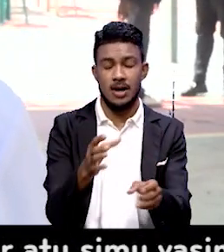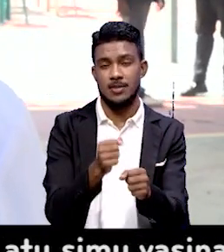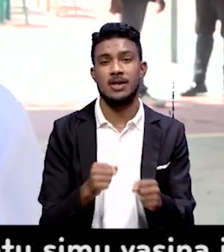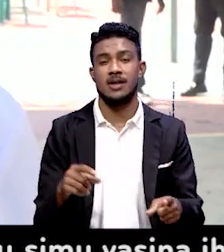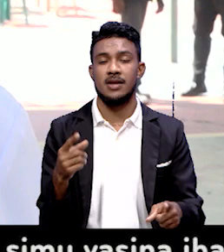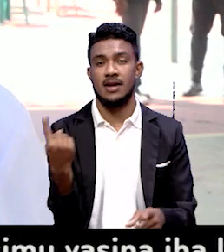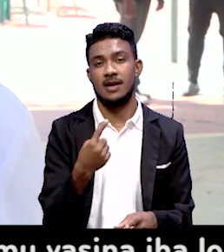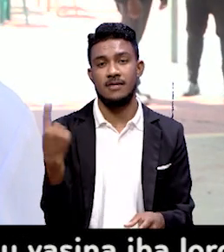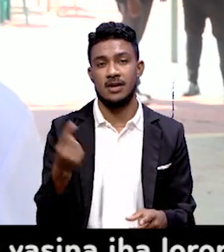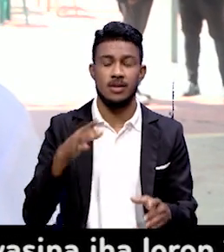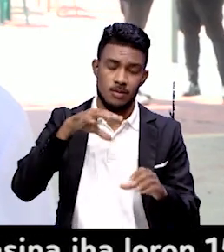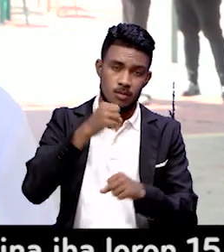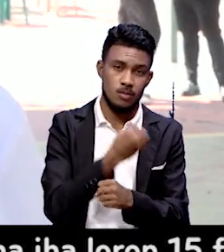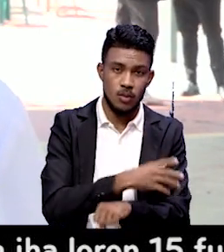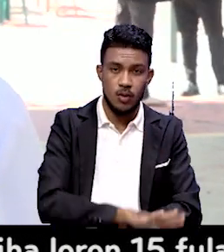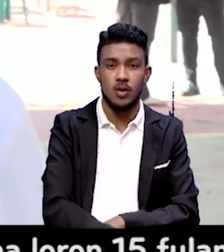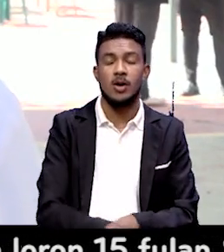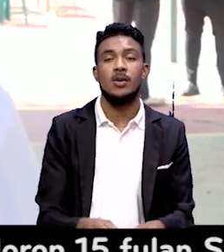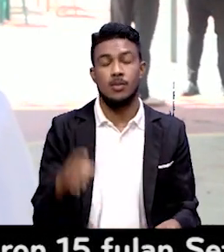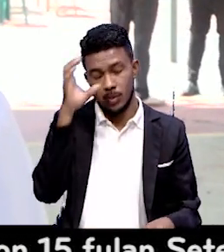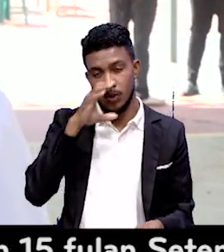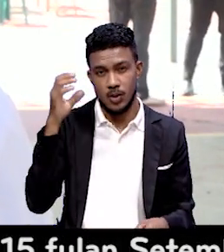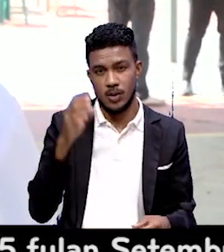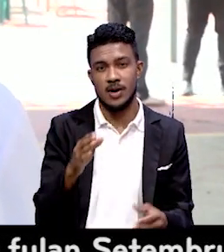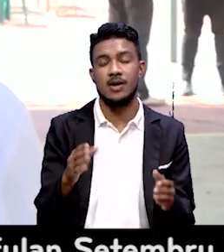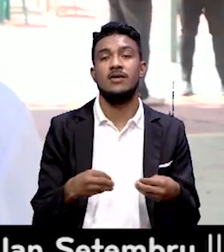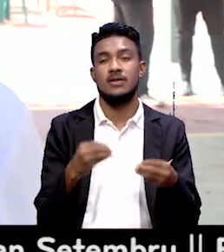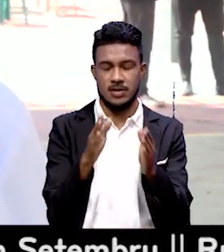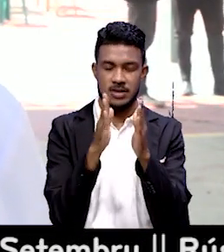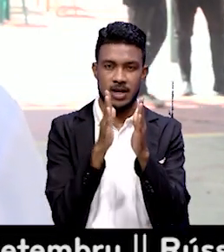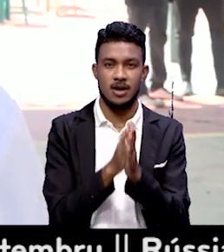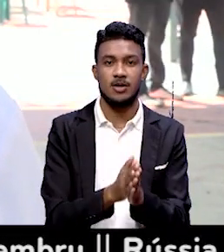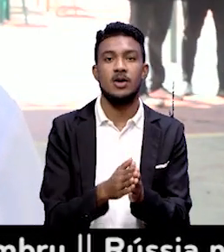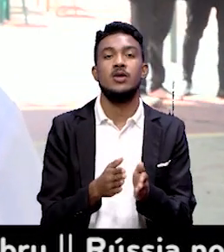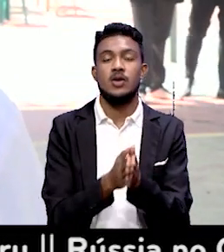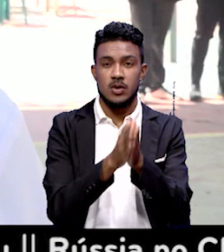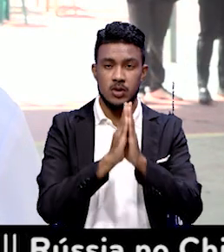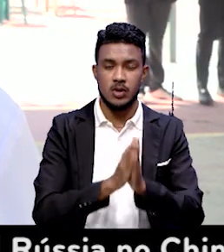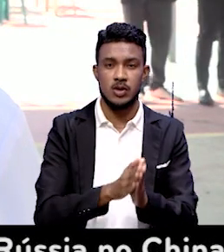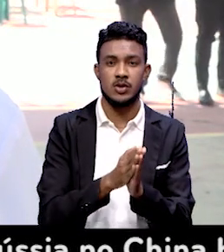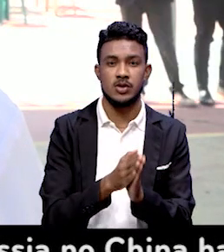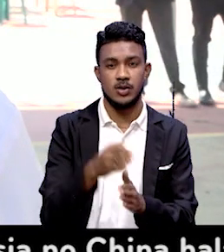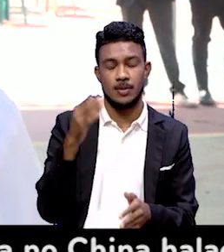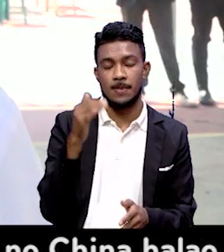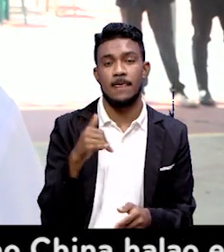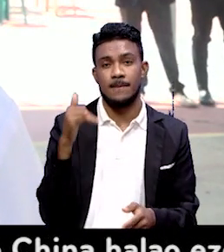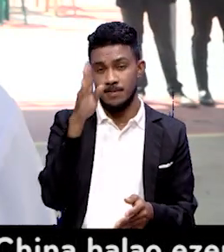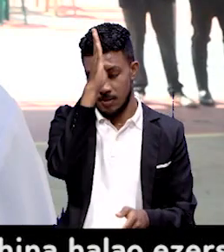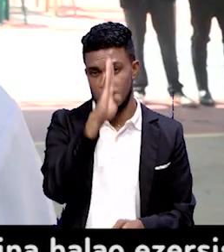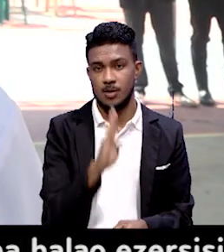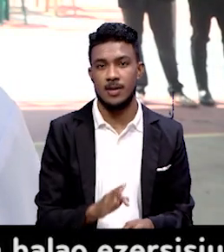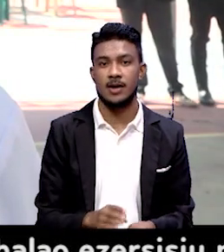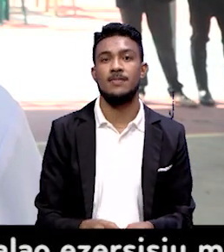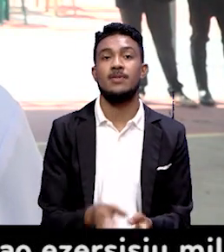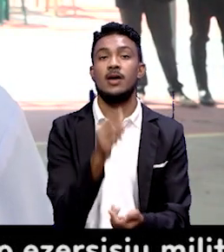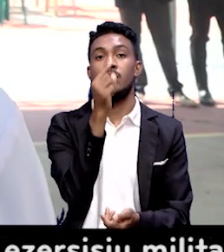quando mono mai buka confessa. E terceiro, ma conselho pastoral, a tu Sranicir la bele falha comunhão. Mai comunga